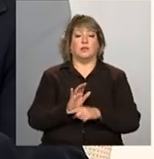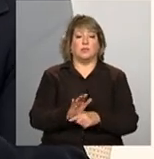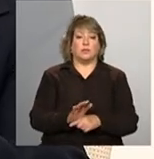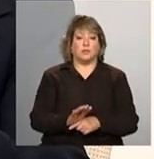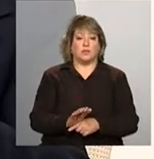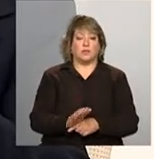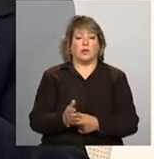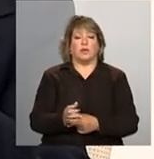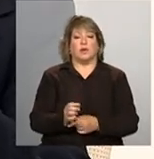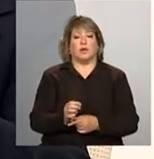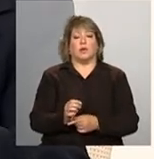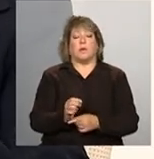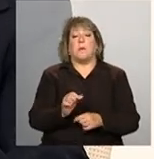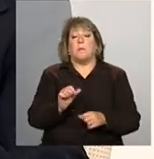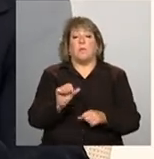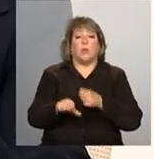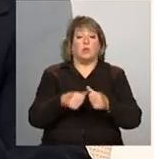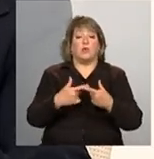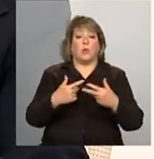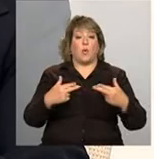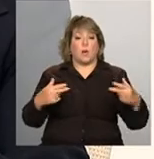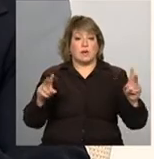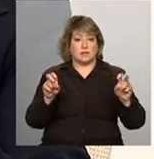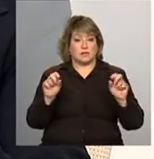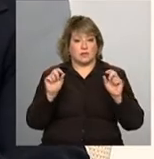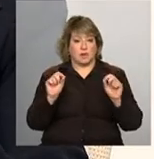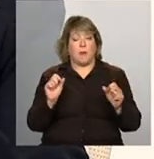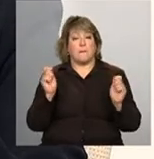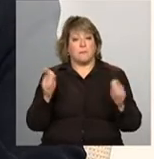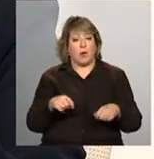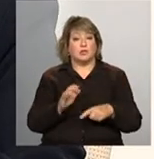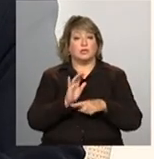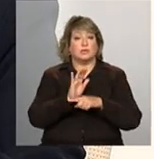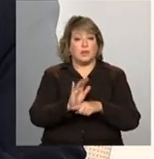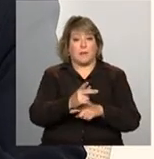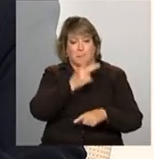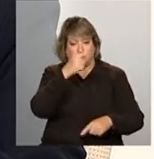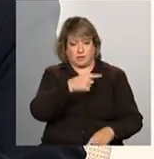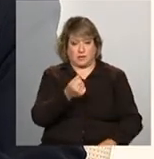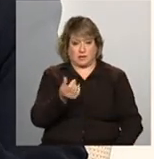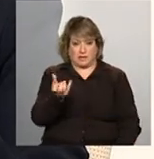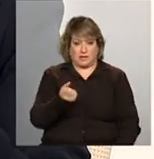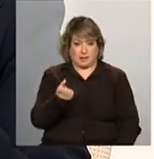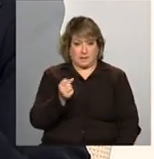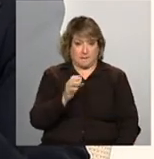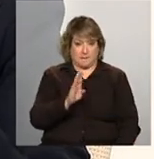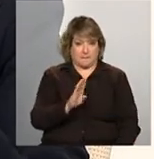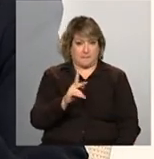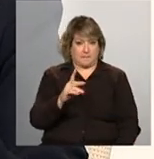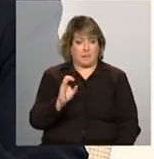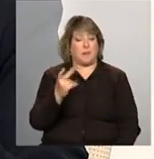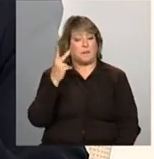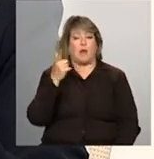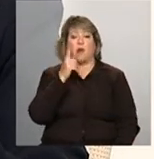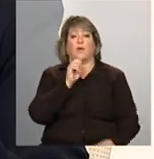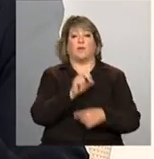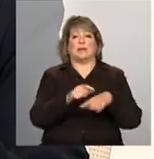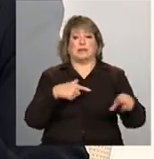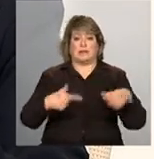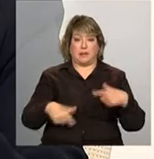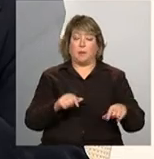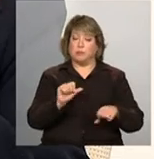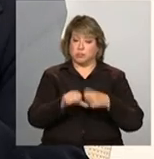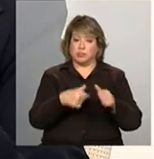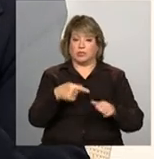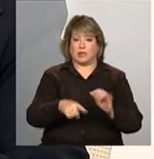situações que podem mobilizar o beneficiário do BPC para a situação de trabalho. As alterações na lei